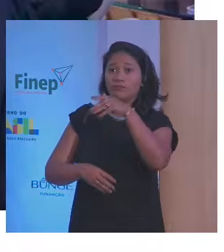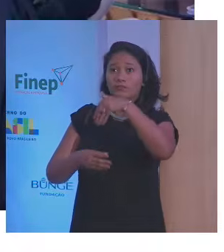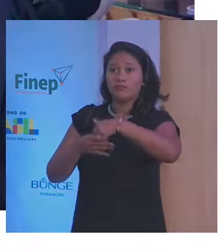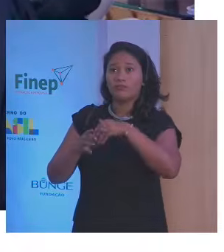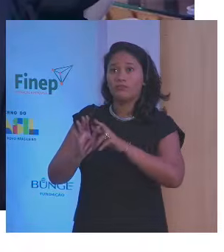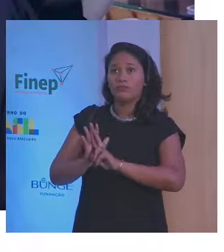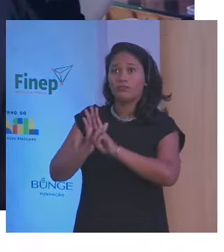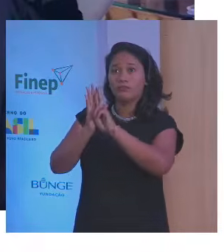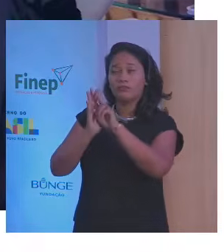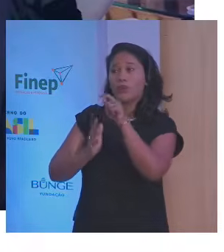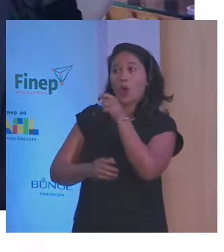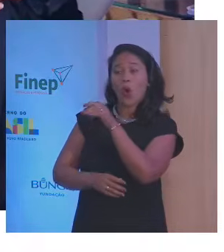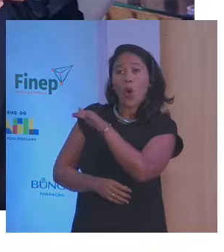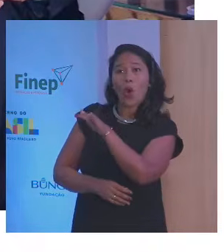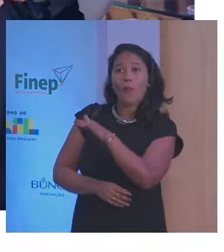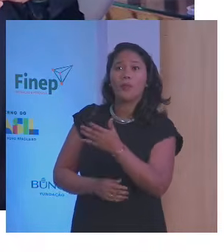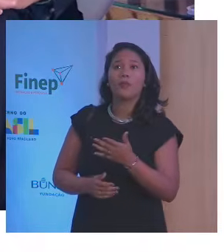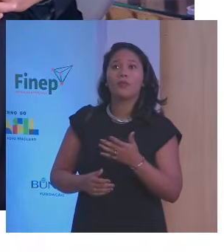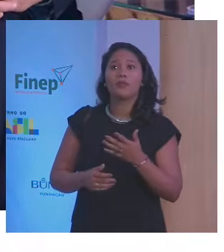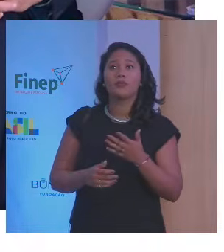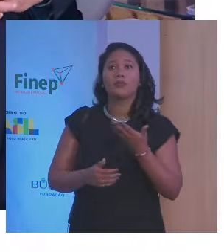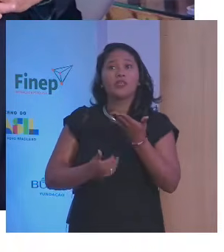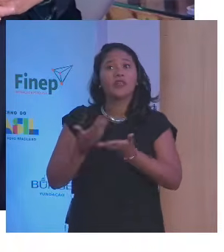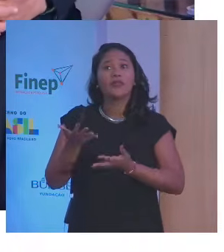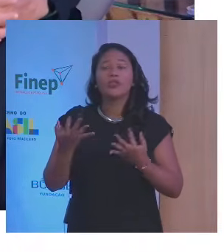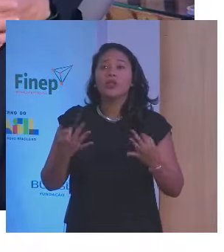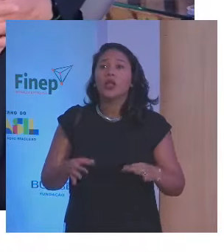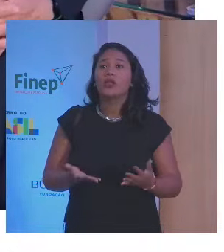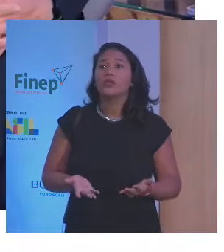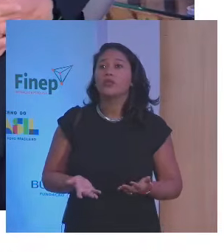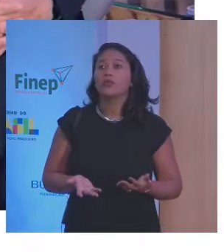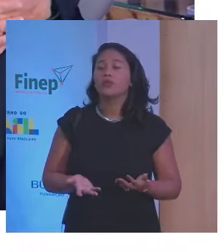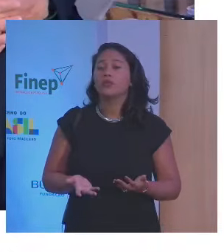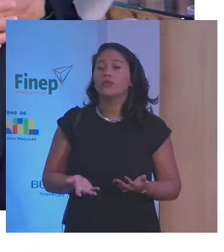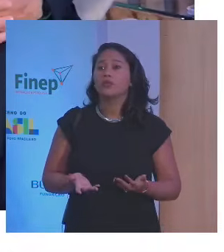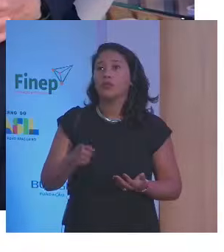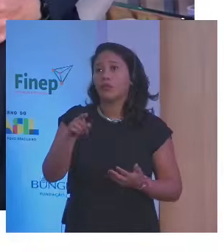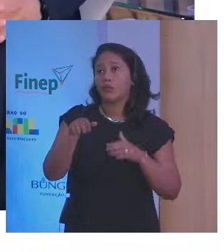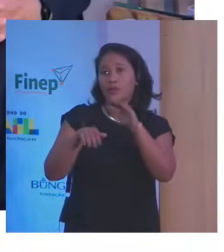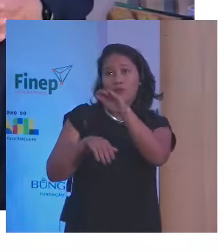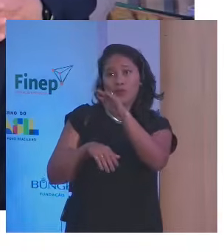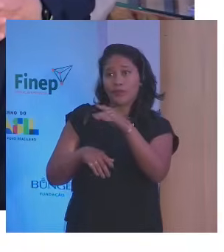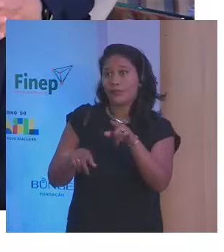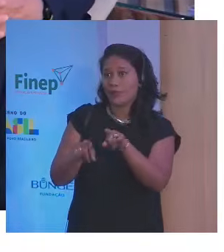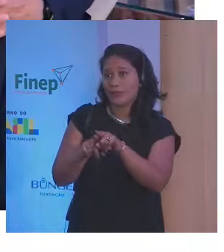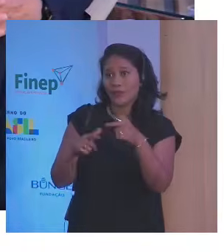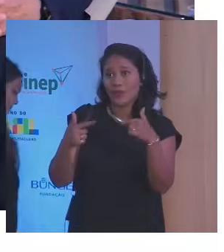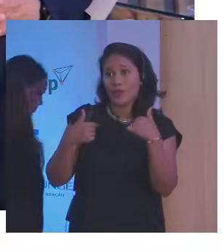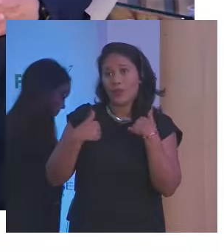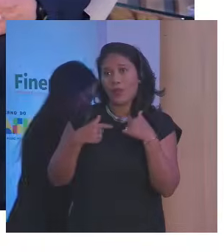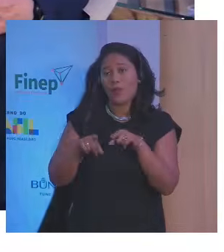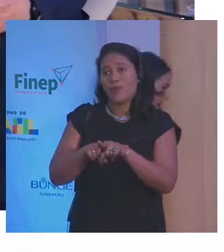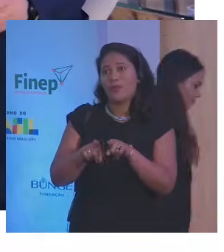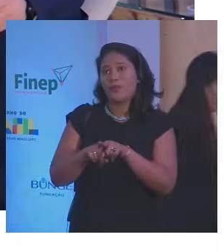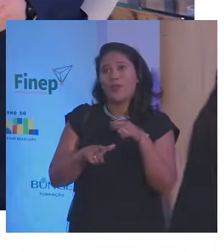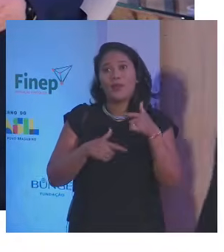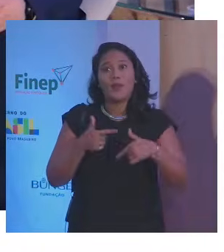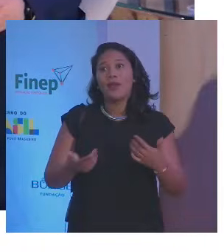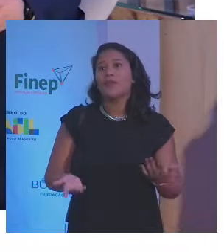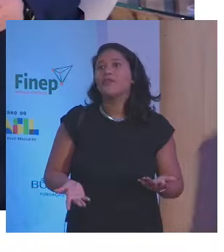nos representar, que eles façam o serviço direito. Como você é cobrada no seu serviço e eu no meu. É só um